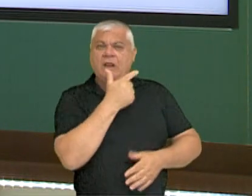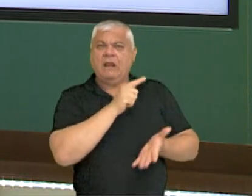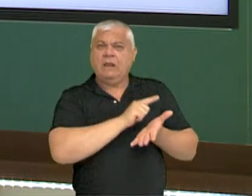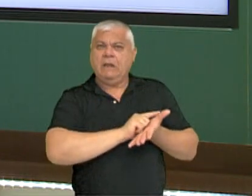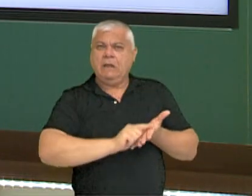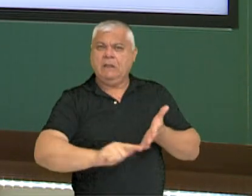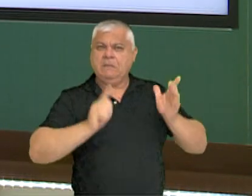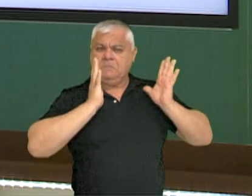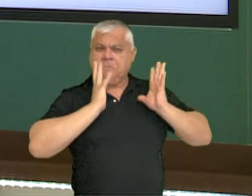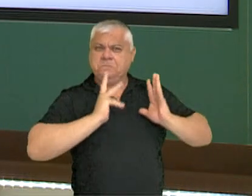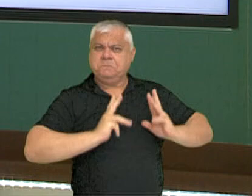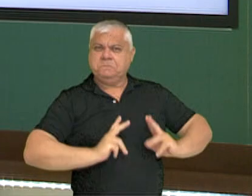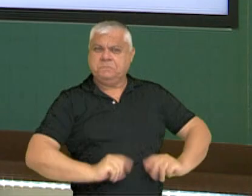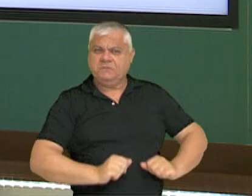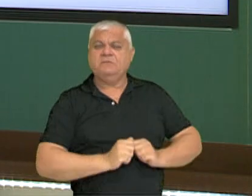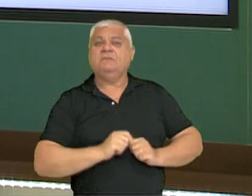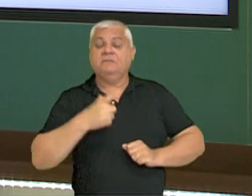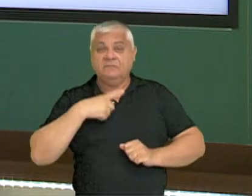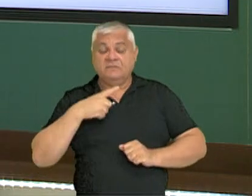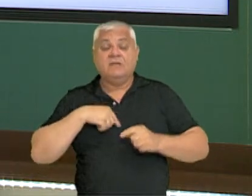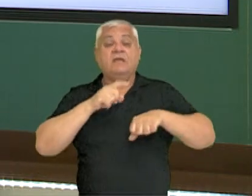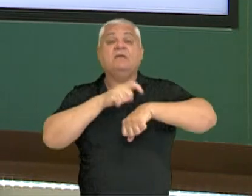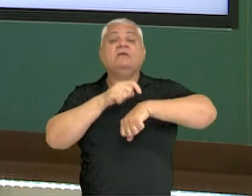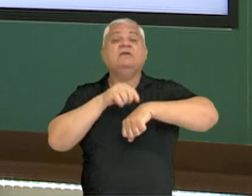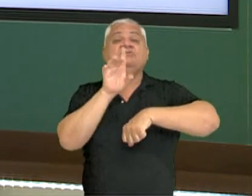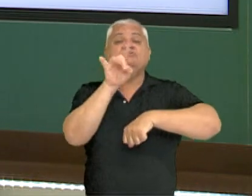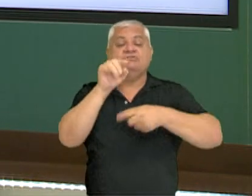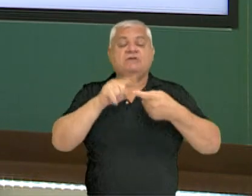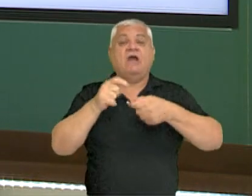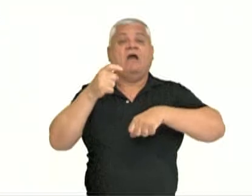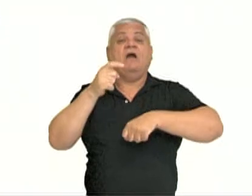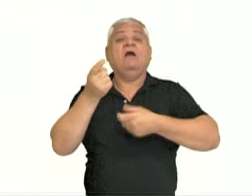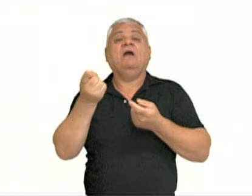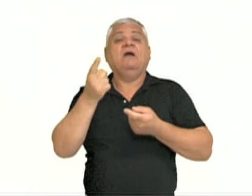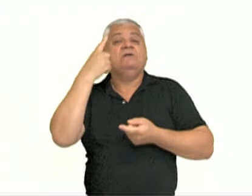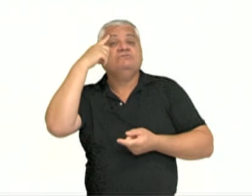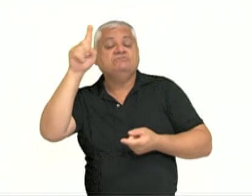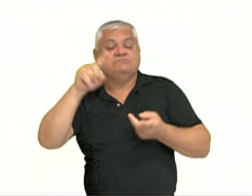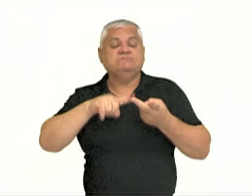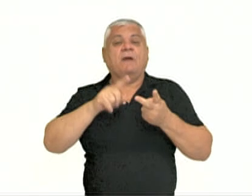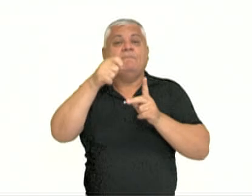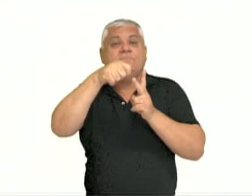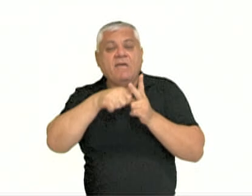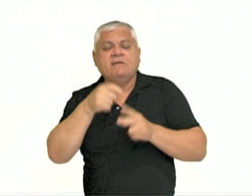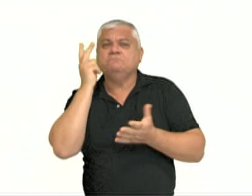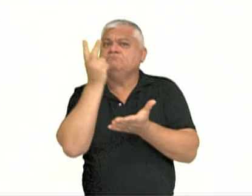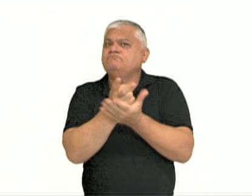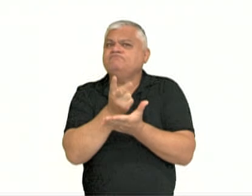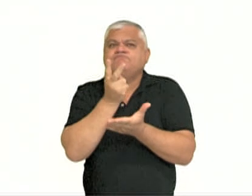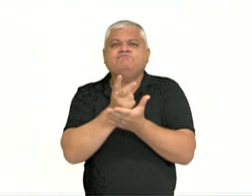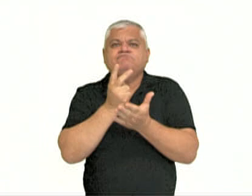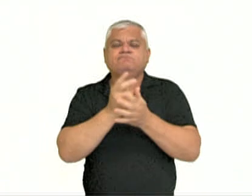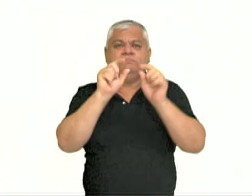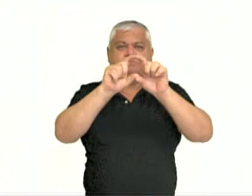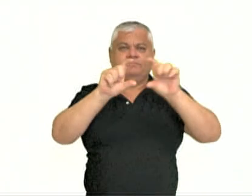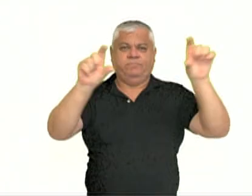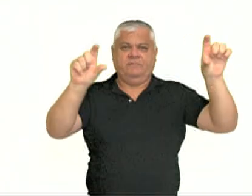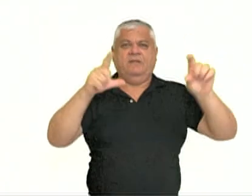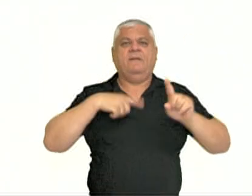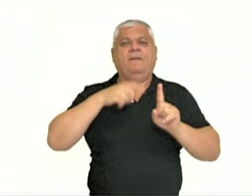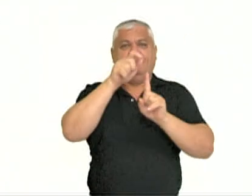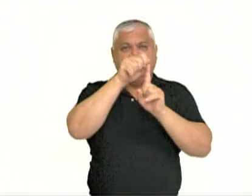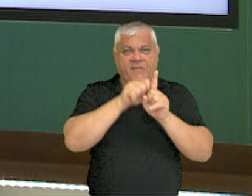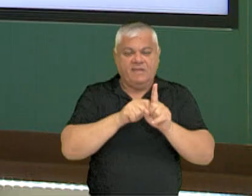horário, quando isso é publicado no site tem horário, né? Mas a data com certeza sempre vai ter que essa notícia foi